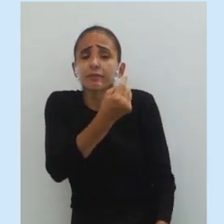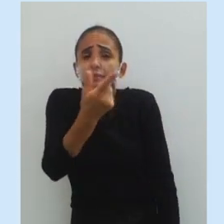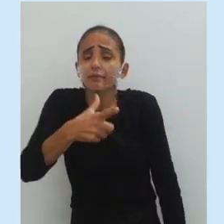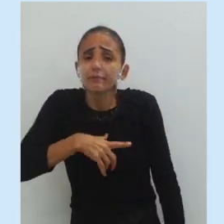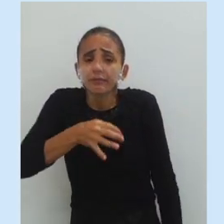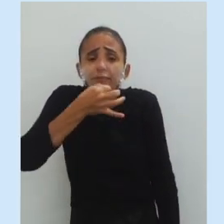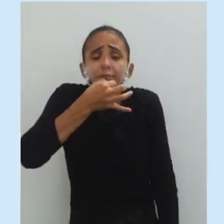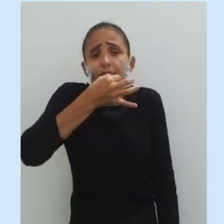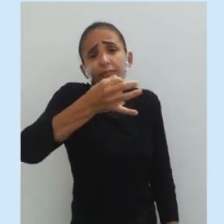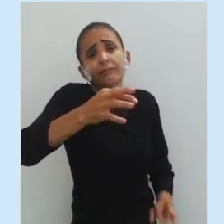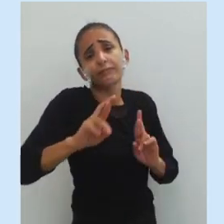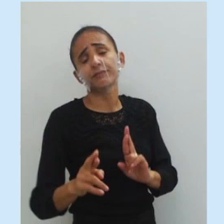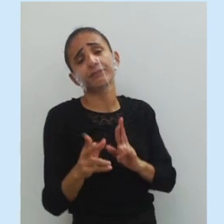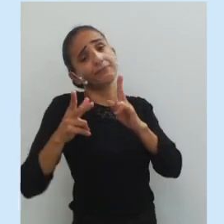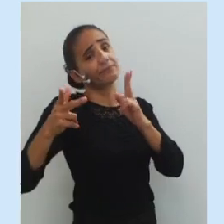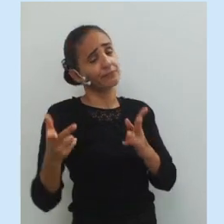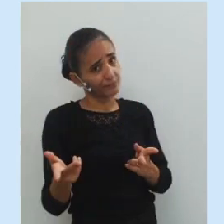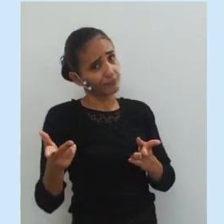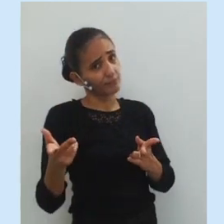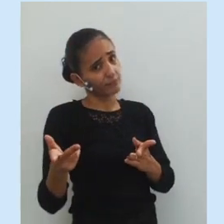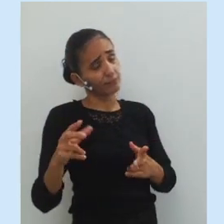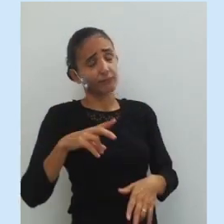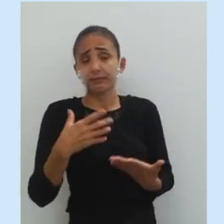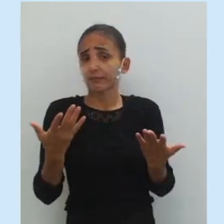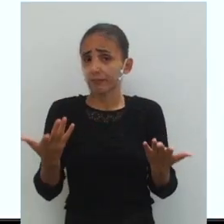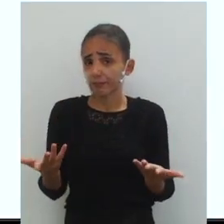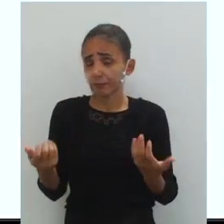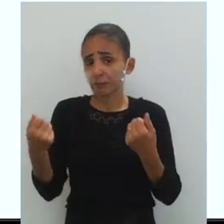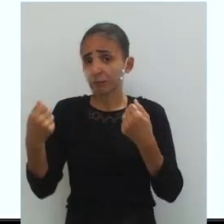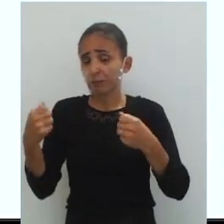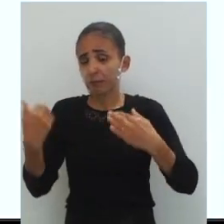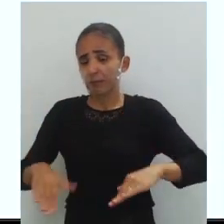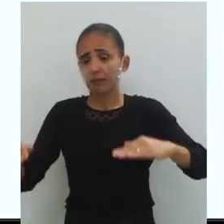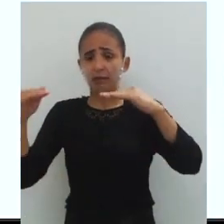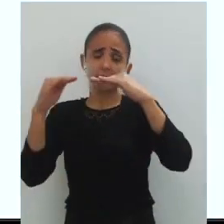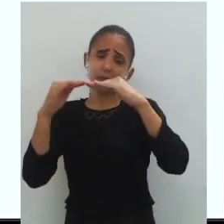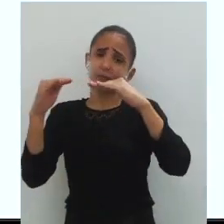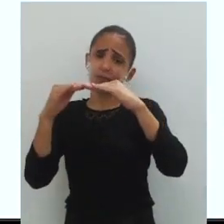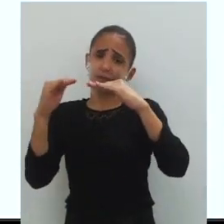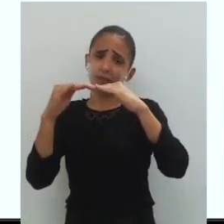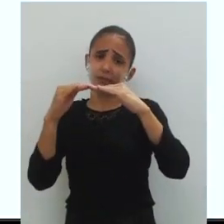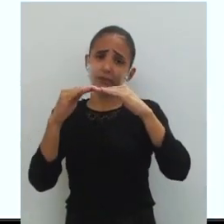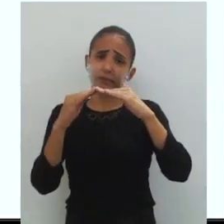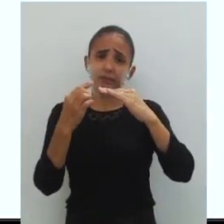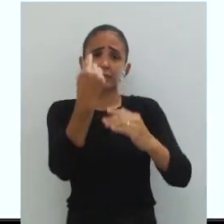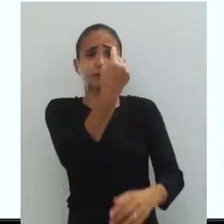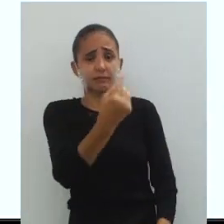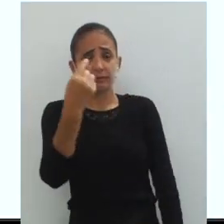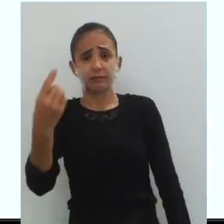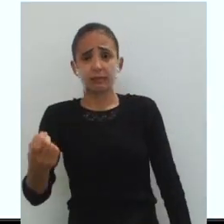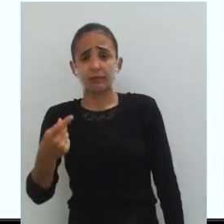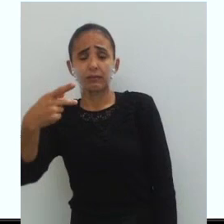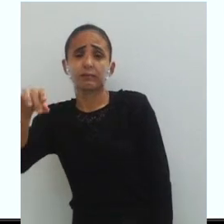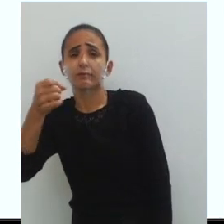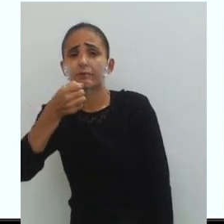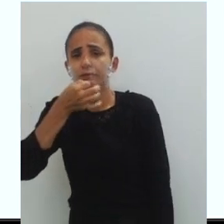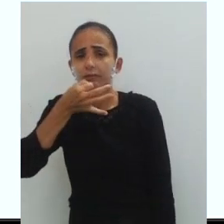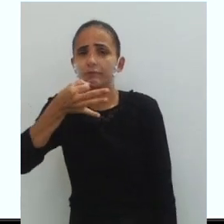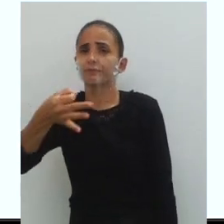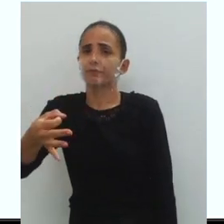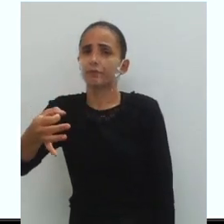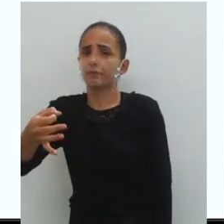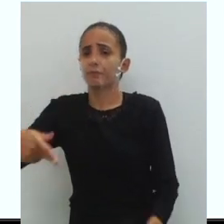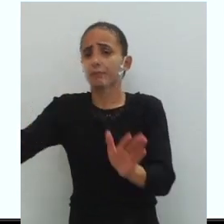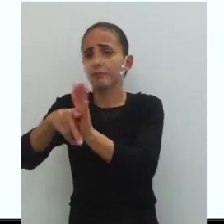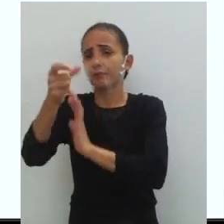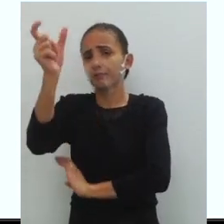são diferentes. Mas isso não quer dizer que elas podem chegar no consenso comum para um bem maior.